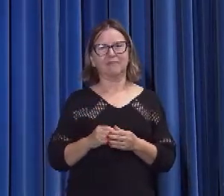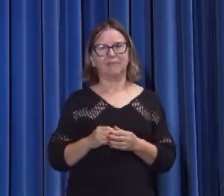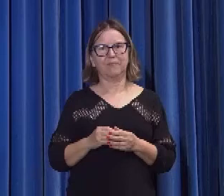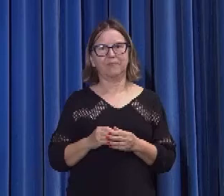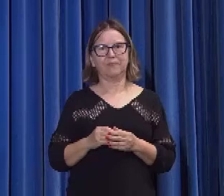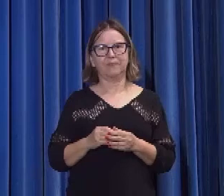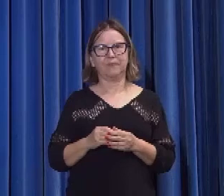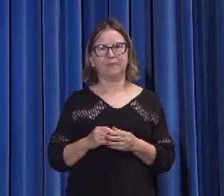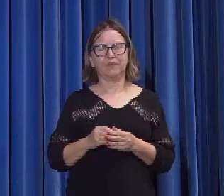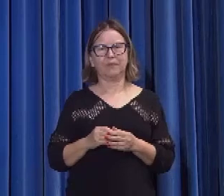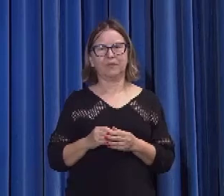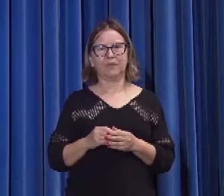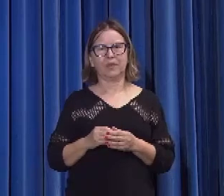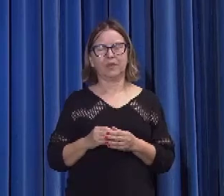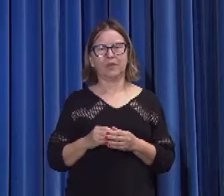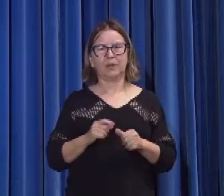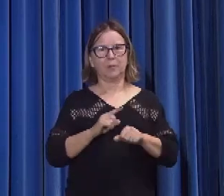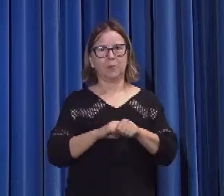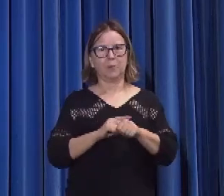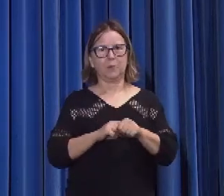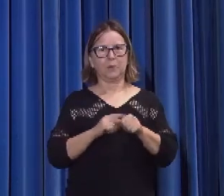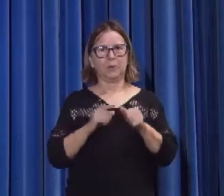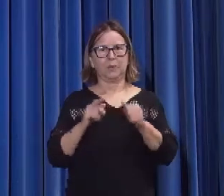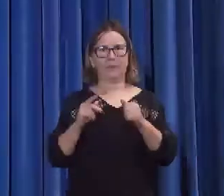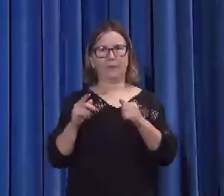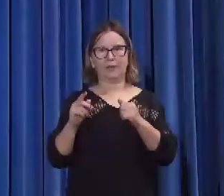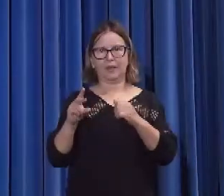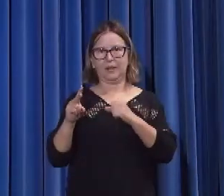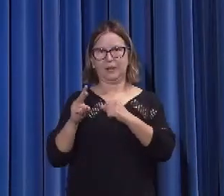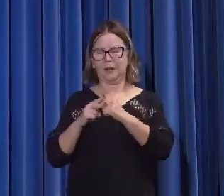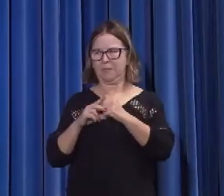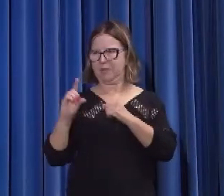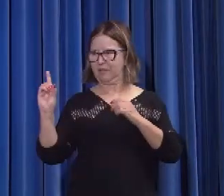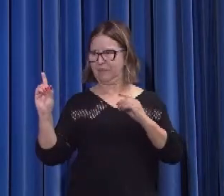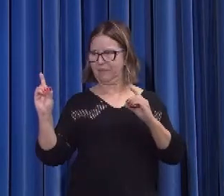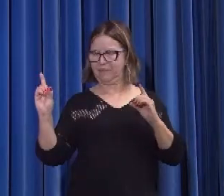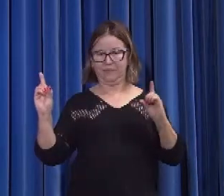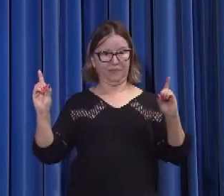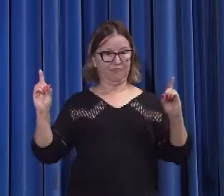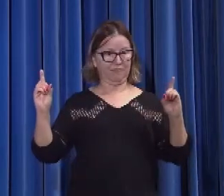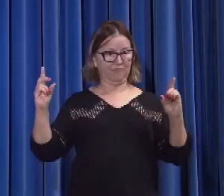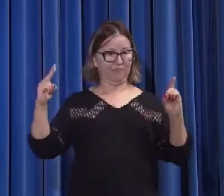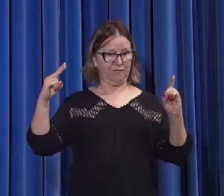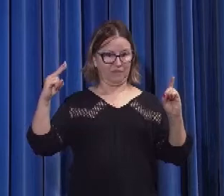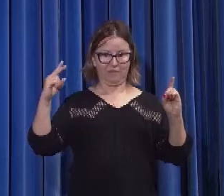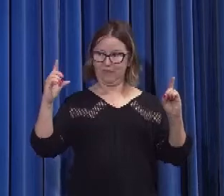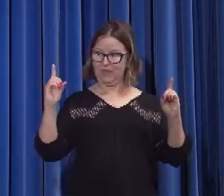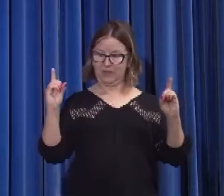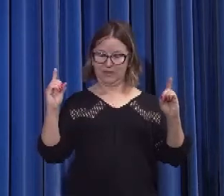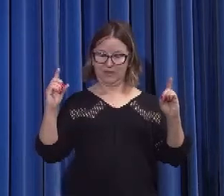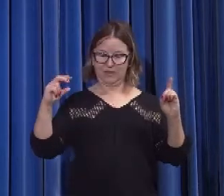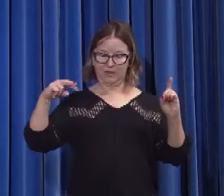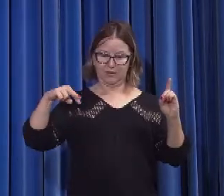Enquanto ele olhava para Jesus, ele caminhava. Quando ele foi olhar para as circunstâncias, veio o medo, o